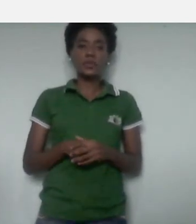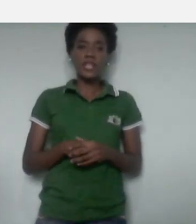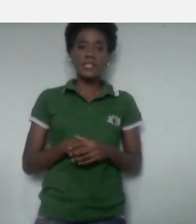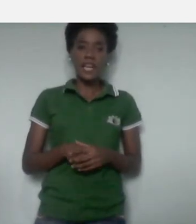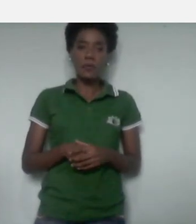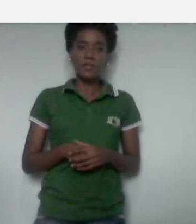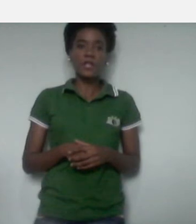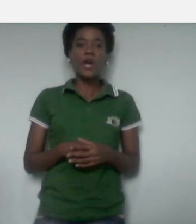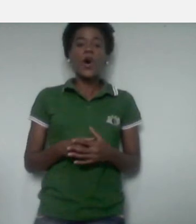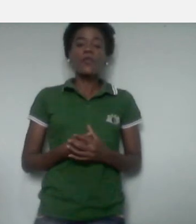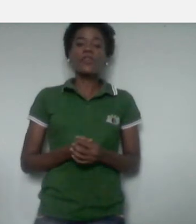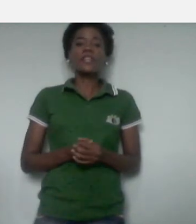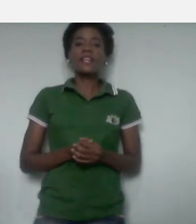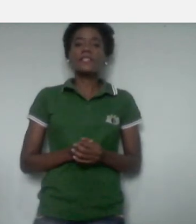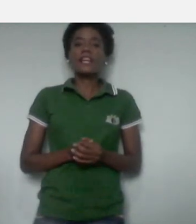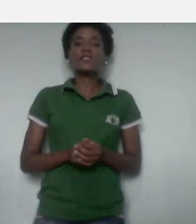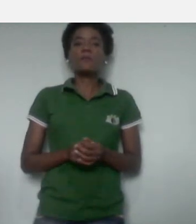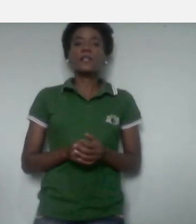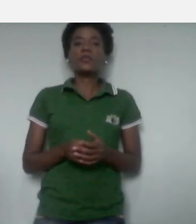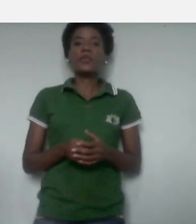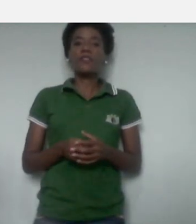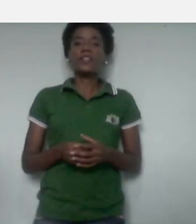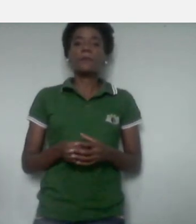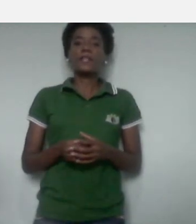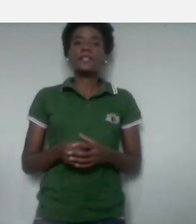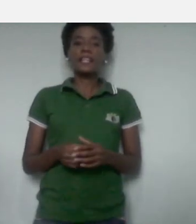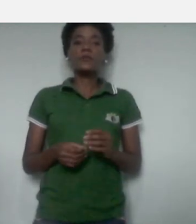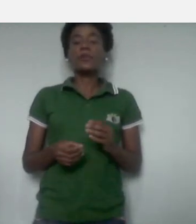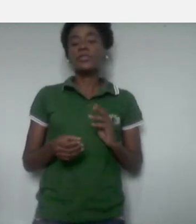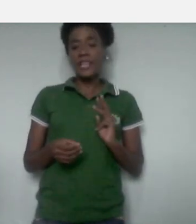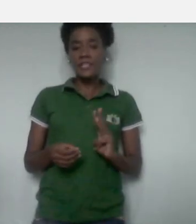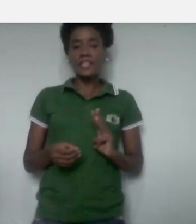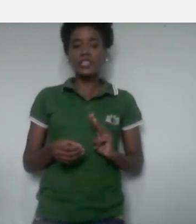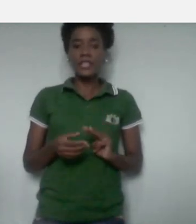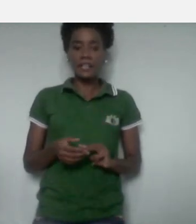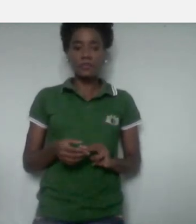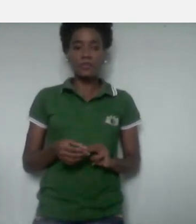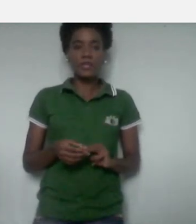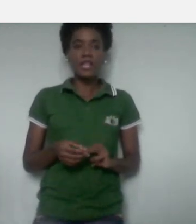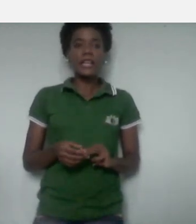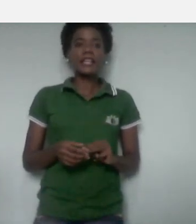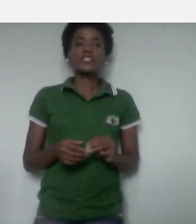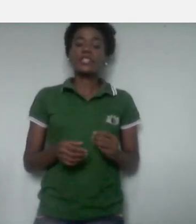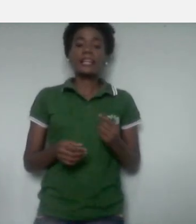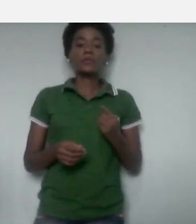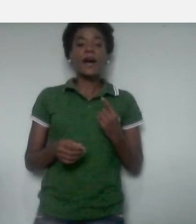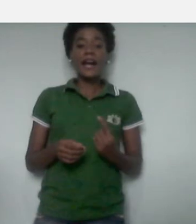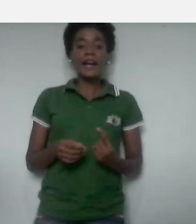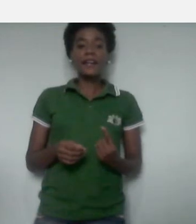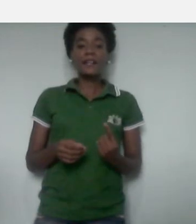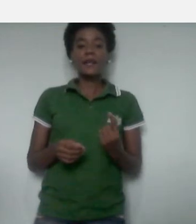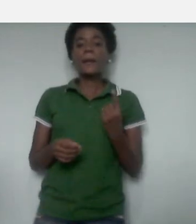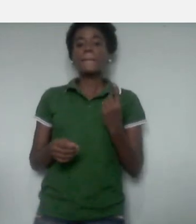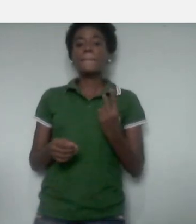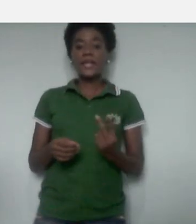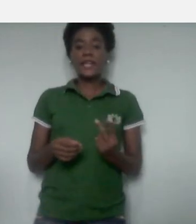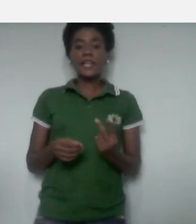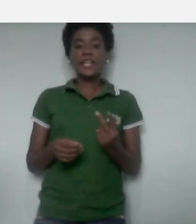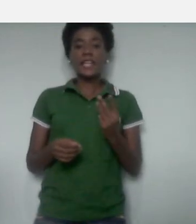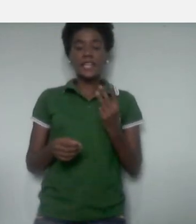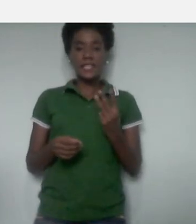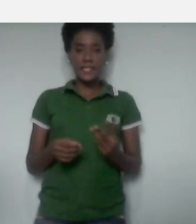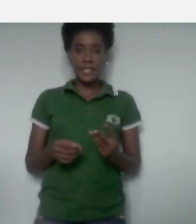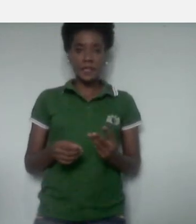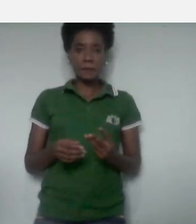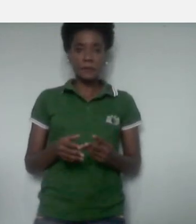cidade de Cruz das Almas. Foram analisados os planos do governo apresentados por três candidatos: candidato A,